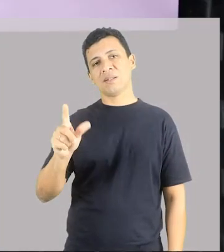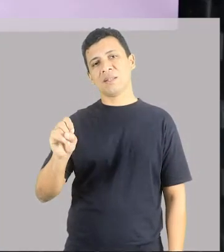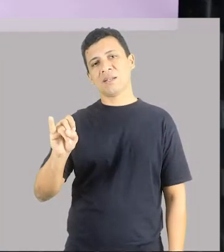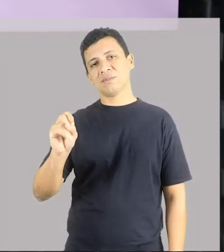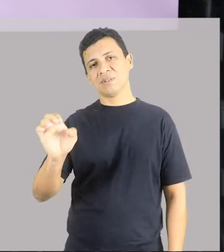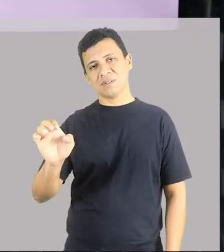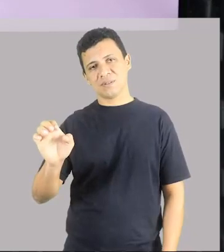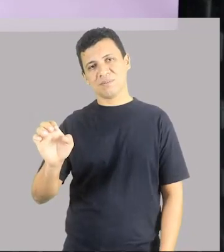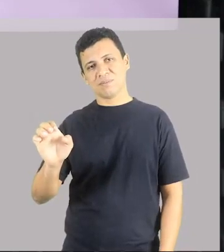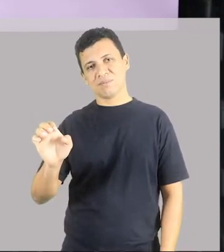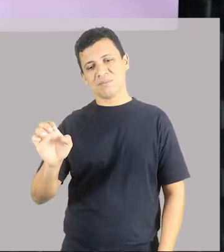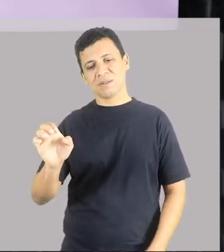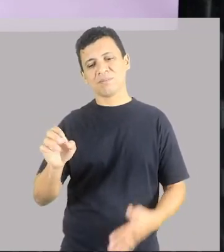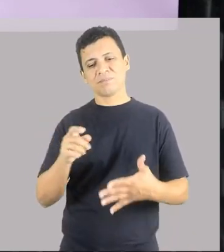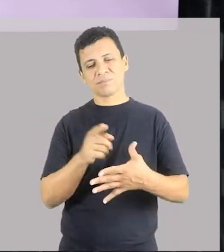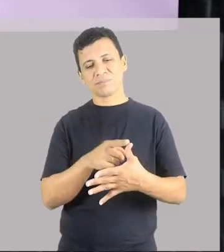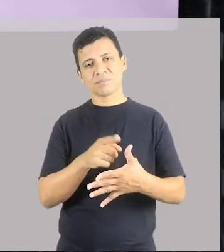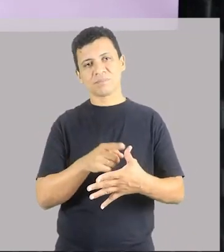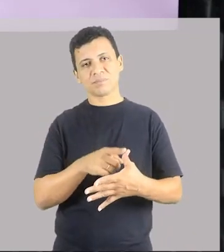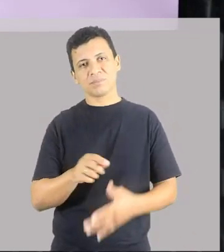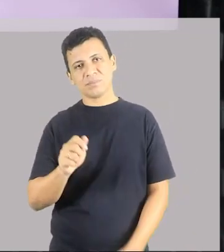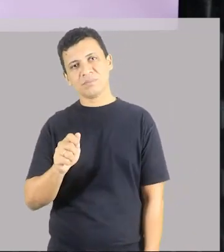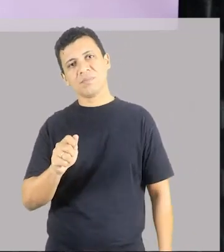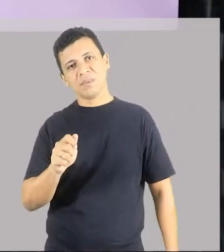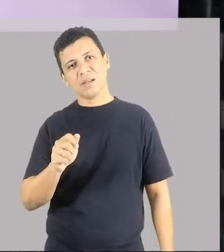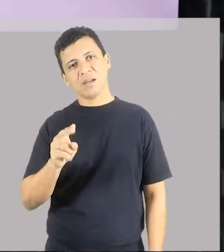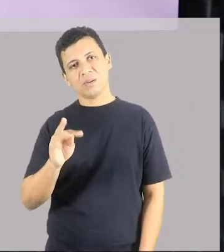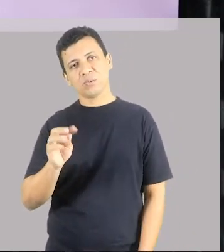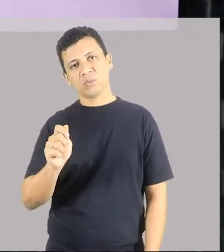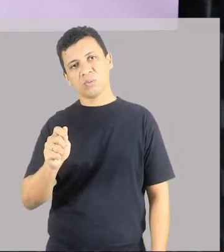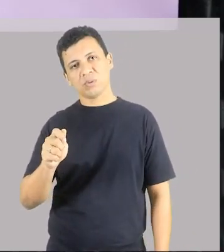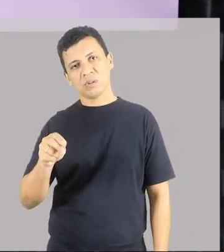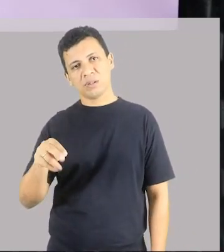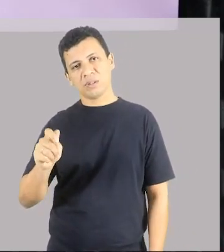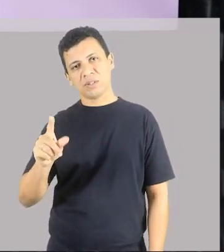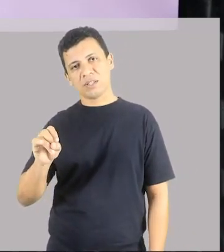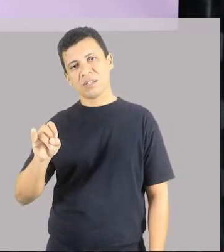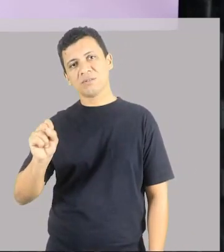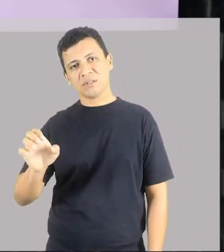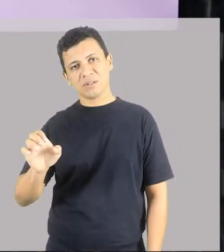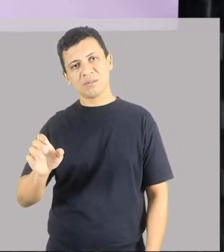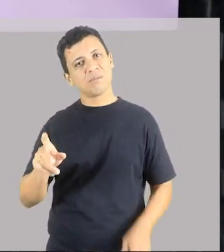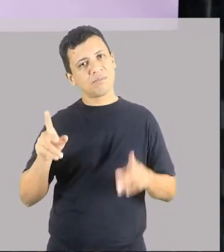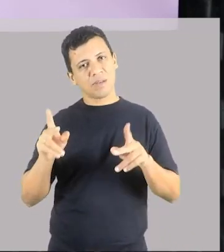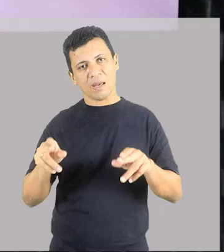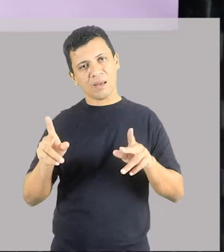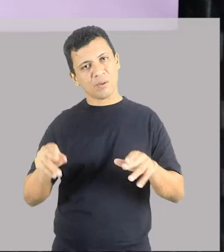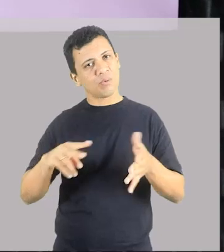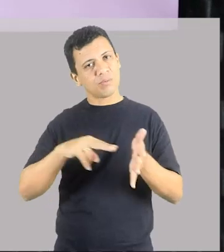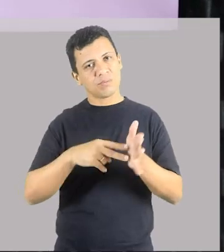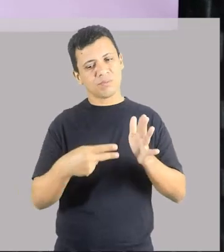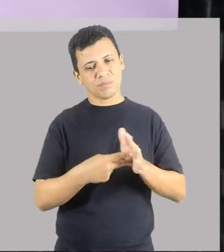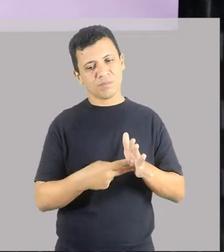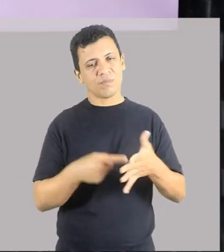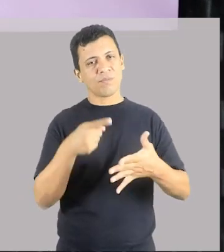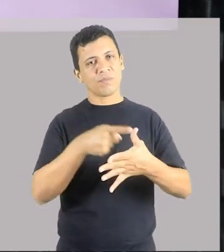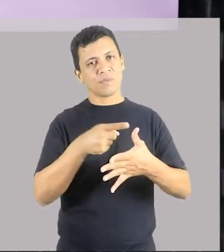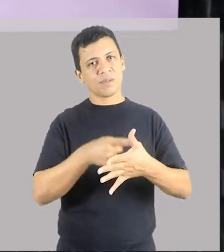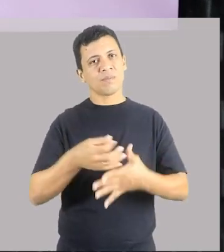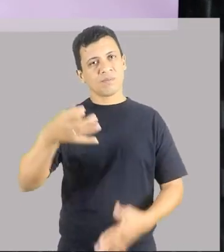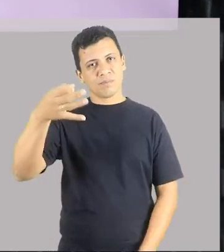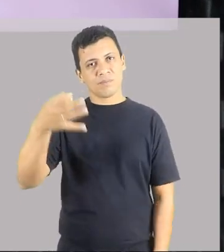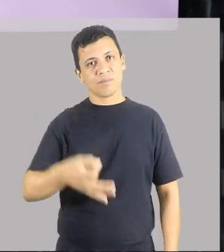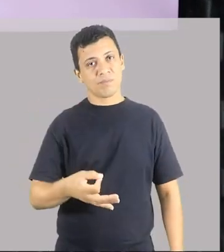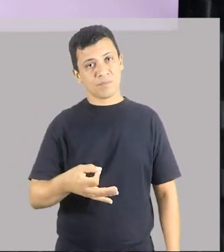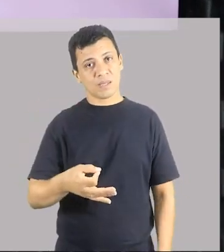mim certo então quando eu digo autoanálise e uma análise de mim mesmo estou dizendo a mesma coisa então a letra A tá devida